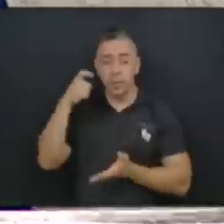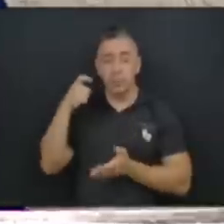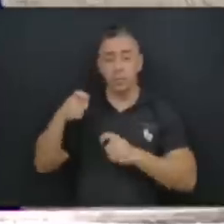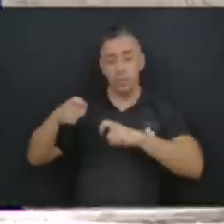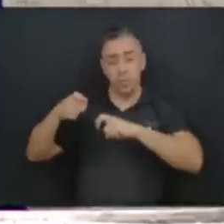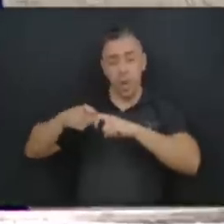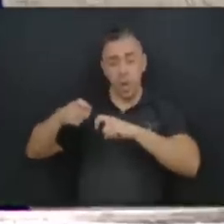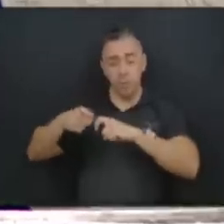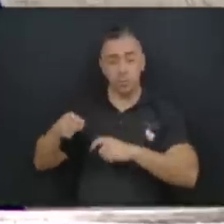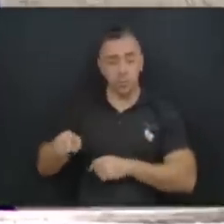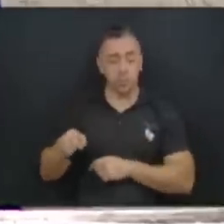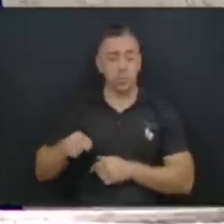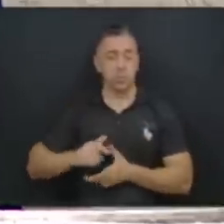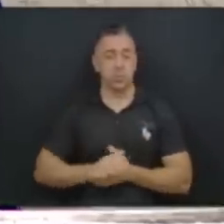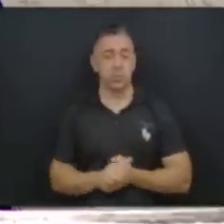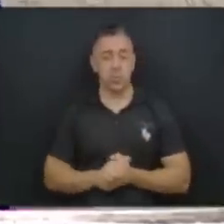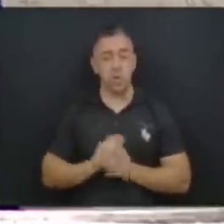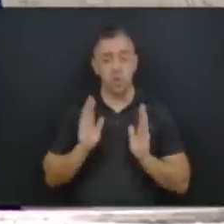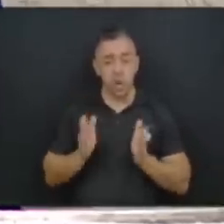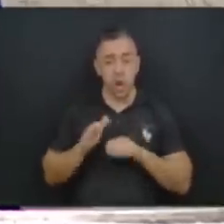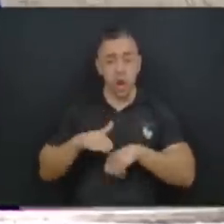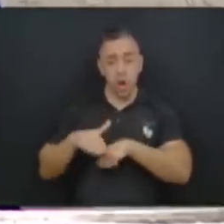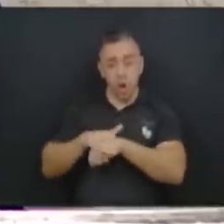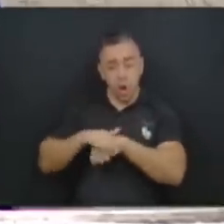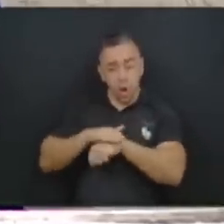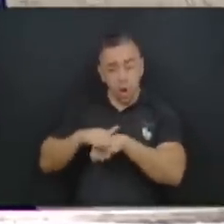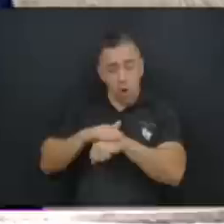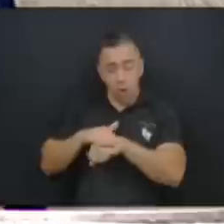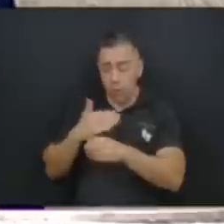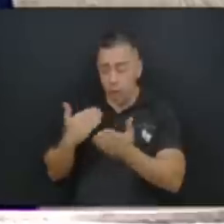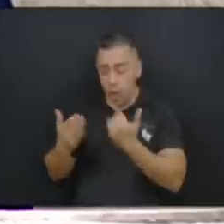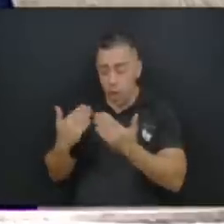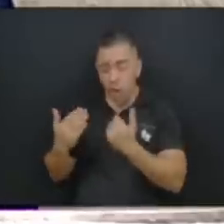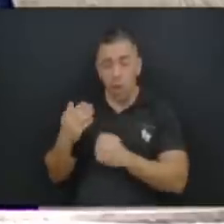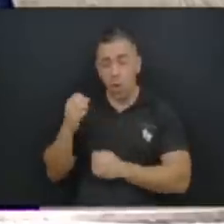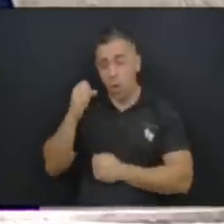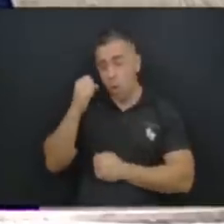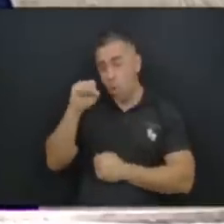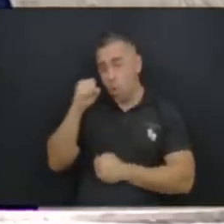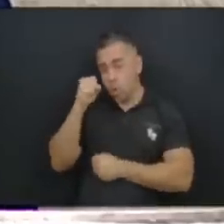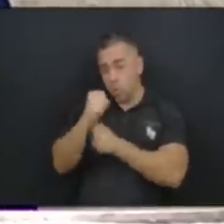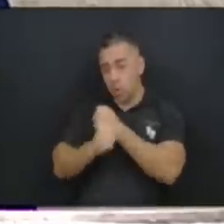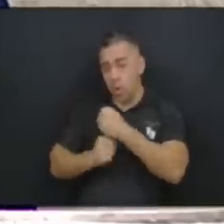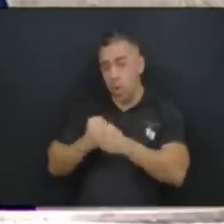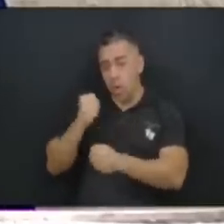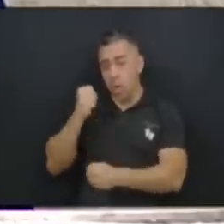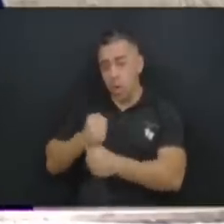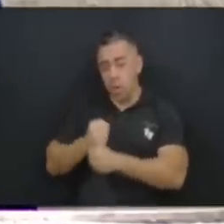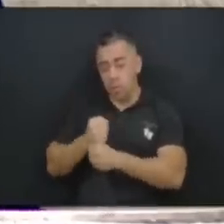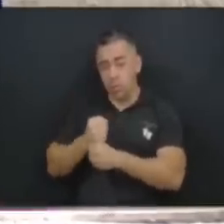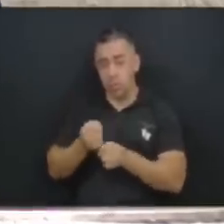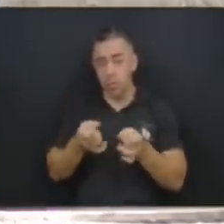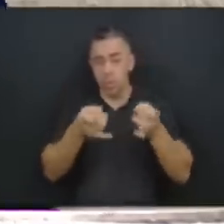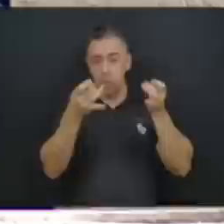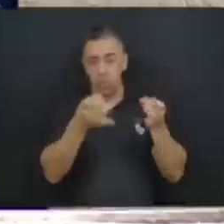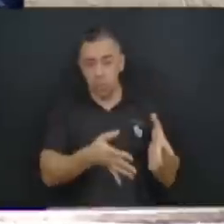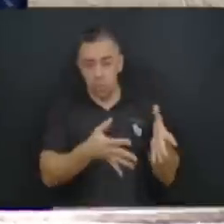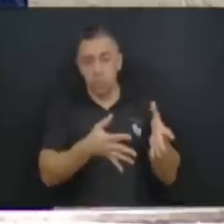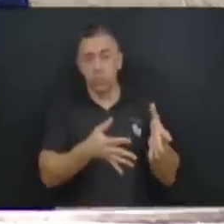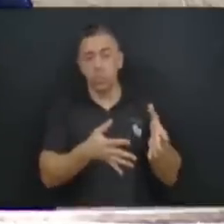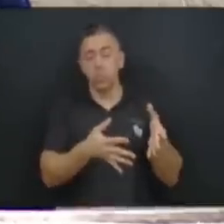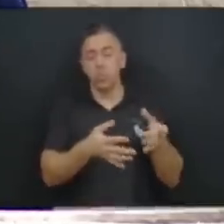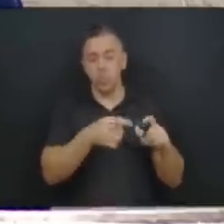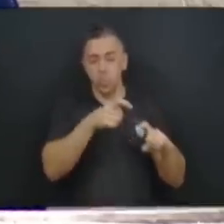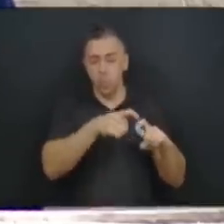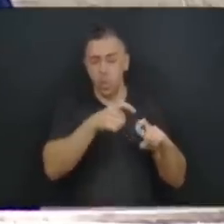o e Conversor e mostrou e disse faz oito anos que deixei medicina e depois de uma tragédia